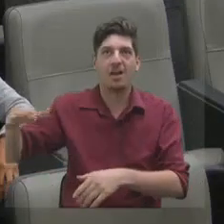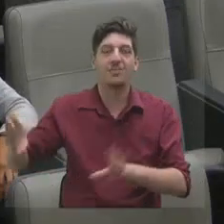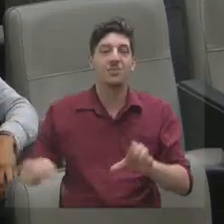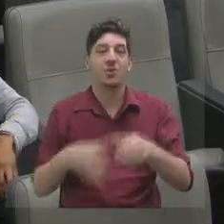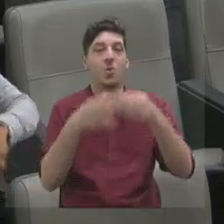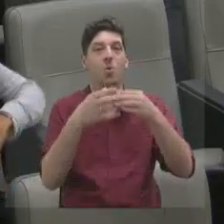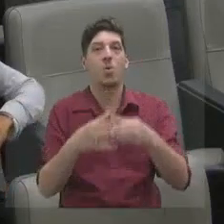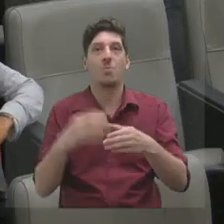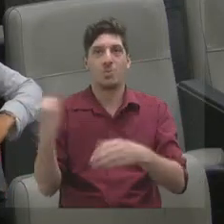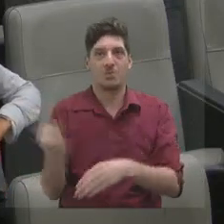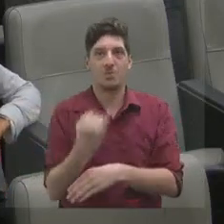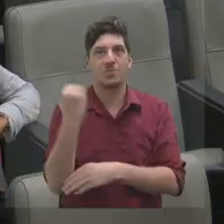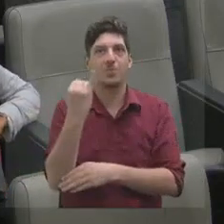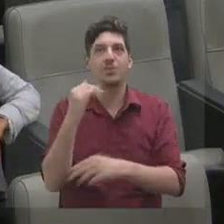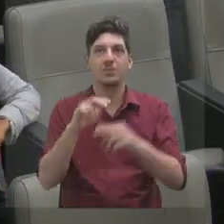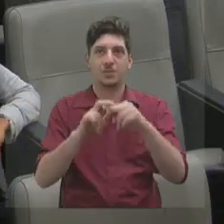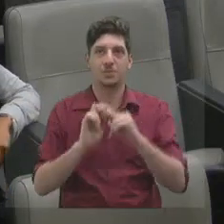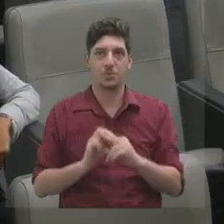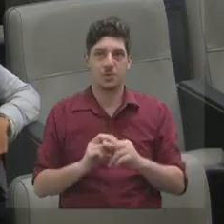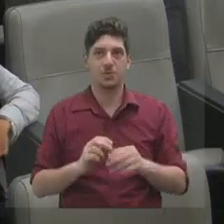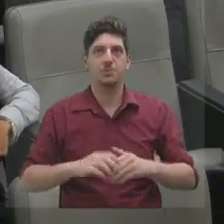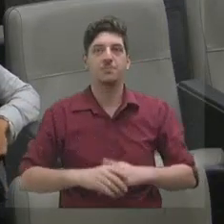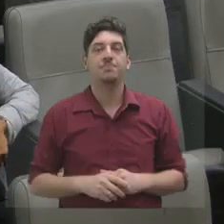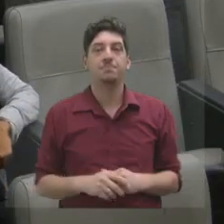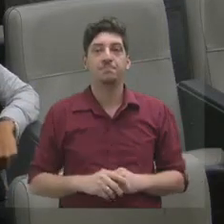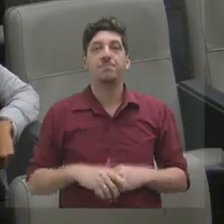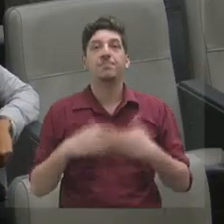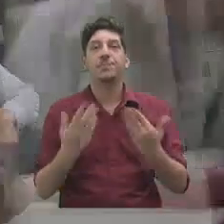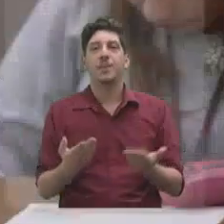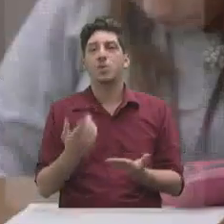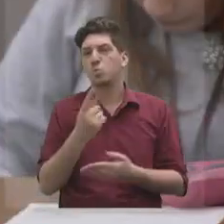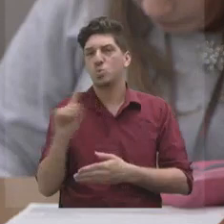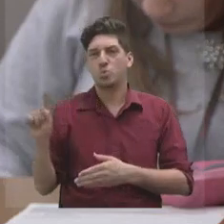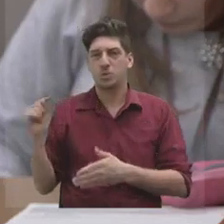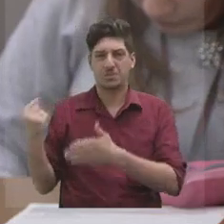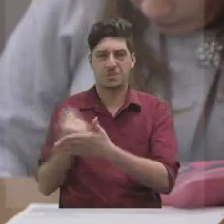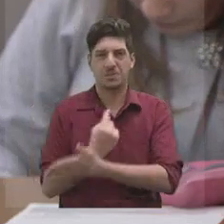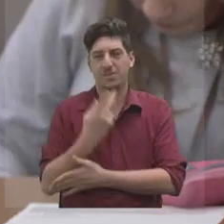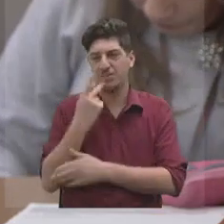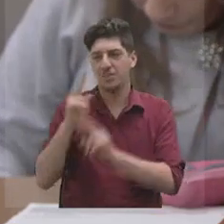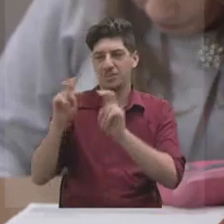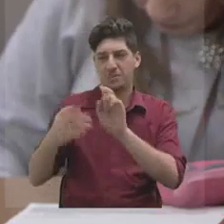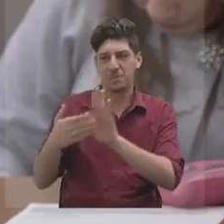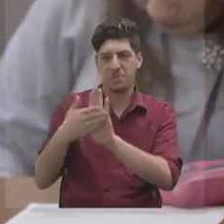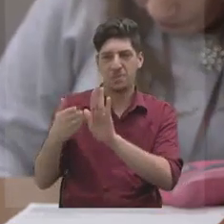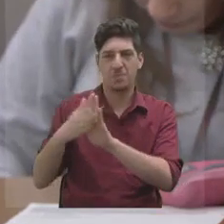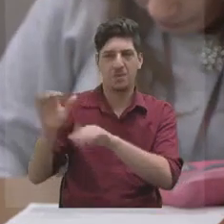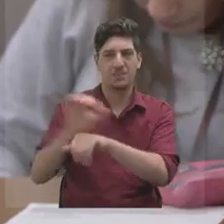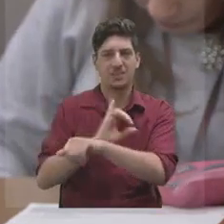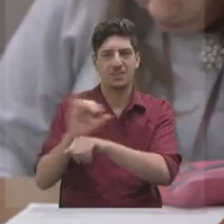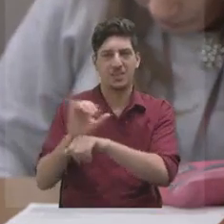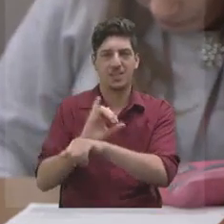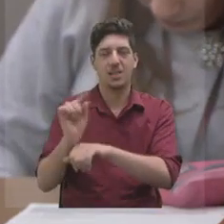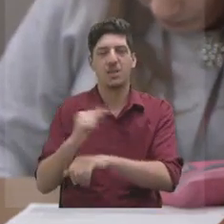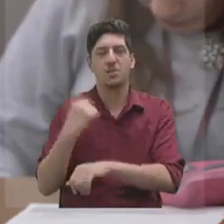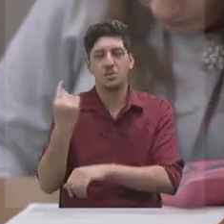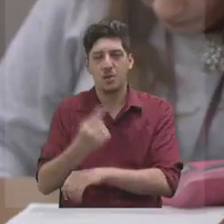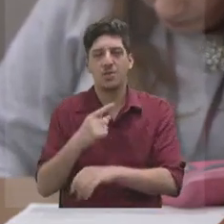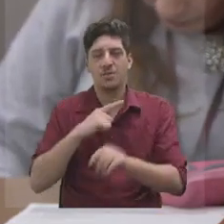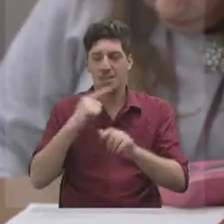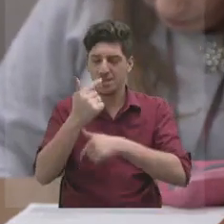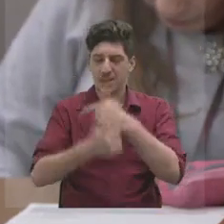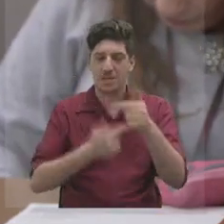é nesse sentido é e por fim quando o senhor fala do plano estratégico a gente então tá trabalhando